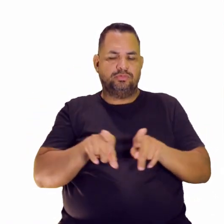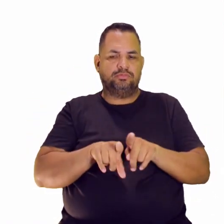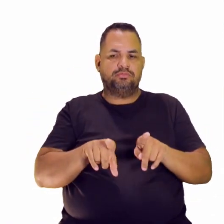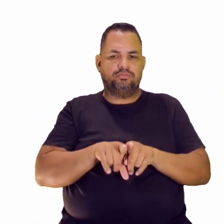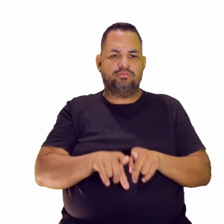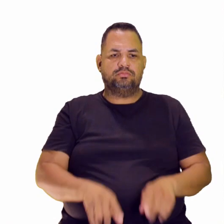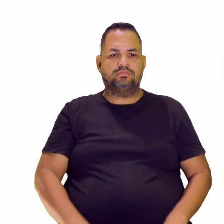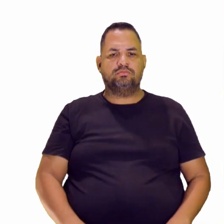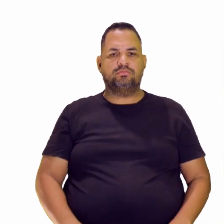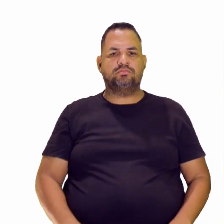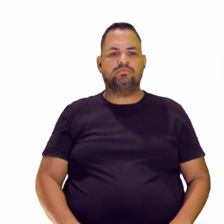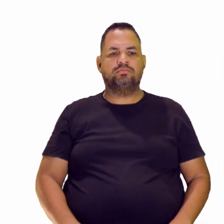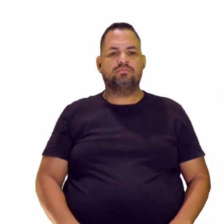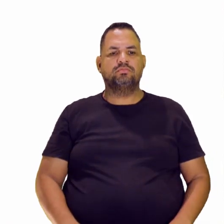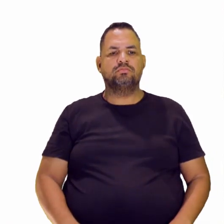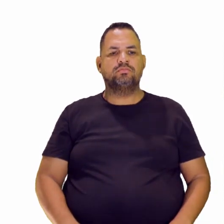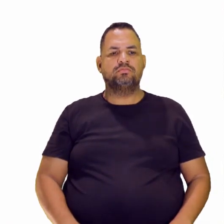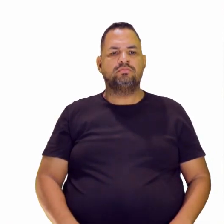iguais.